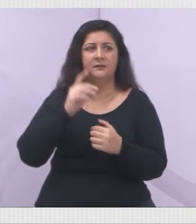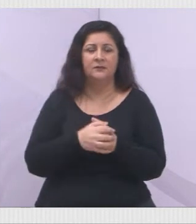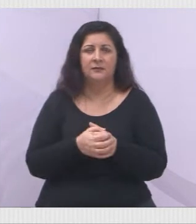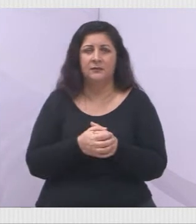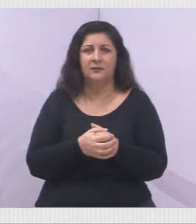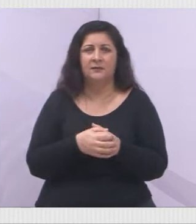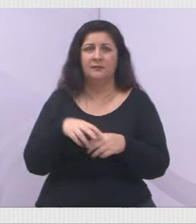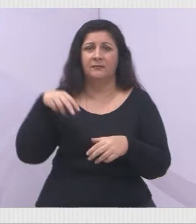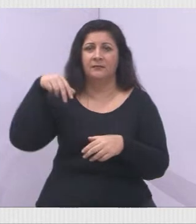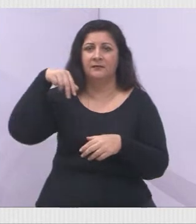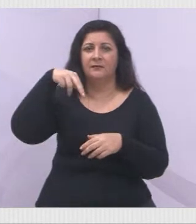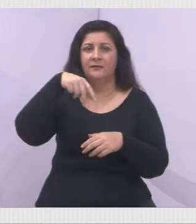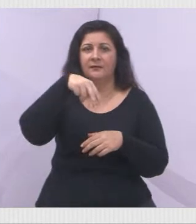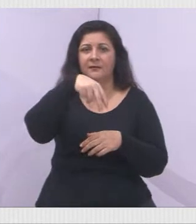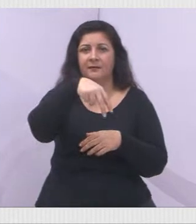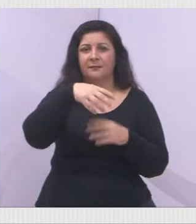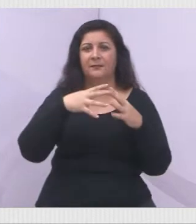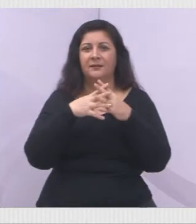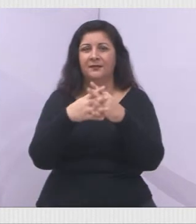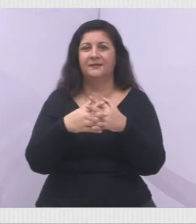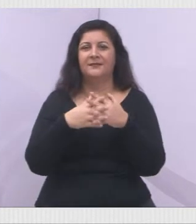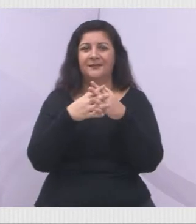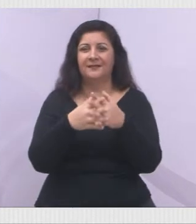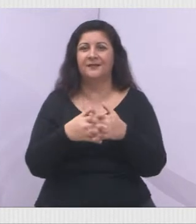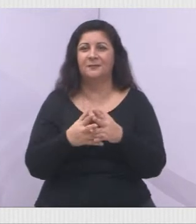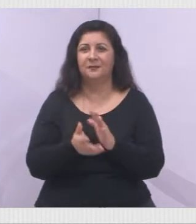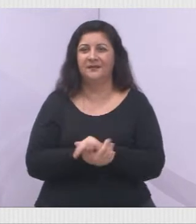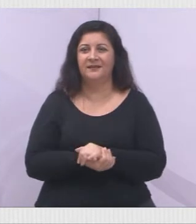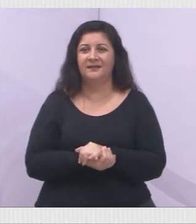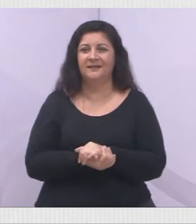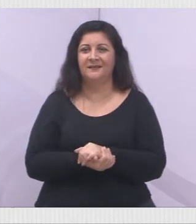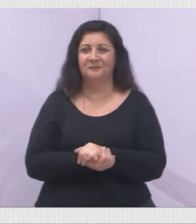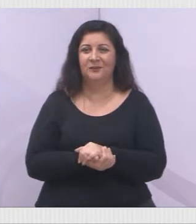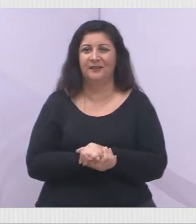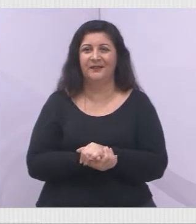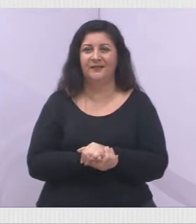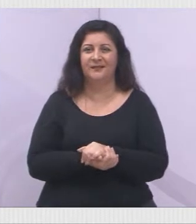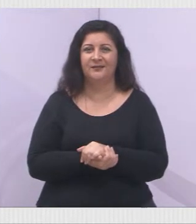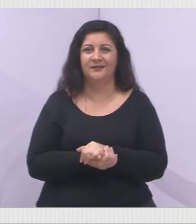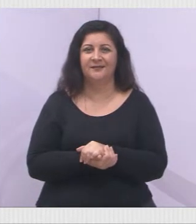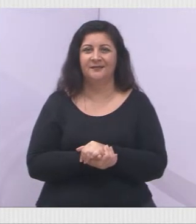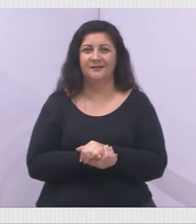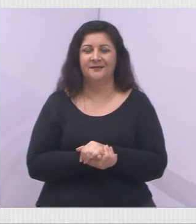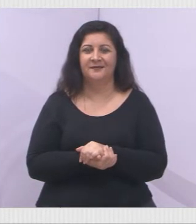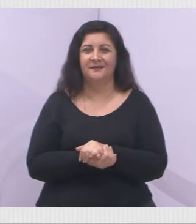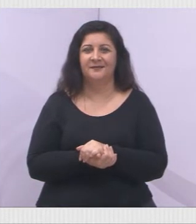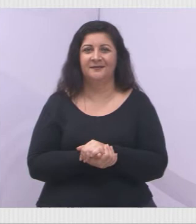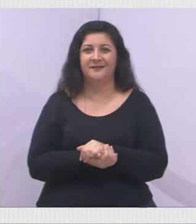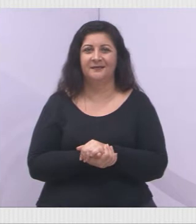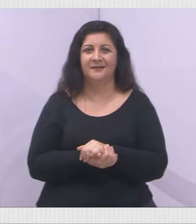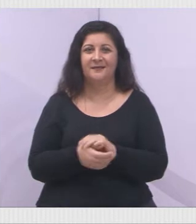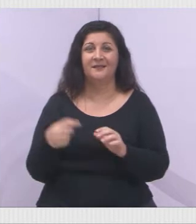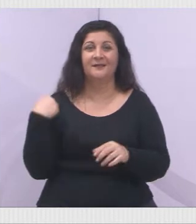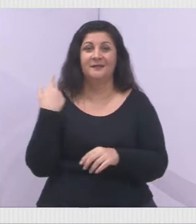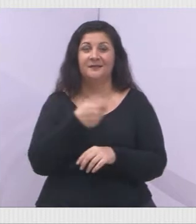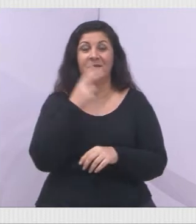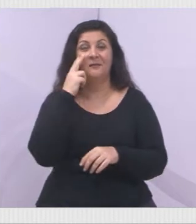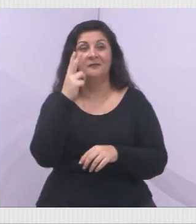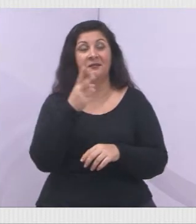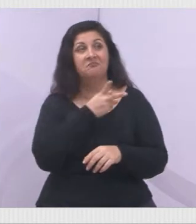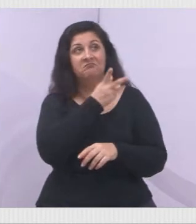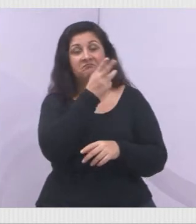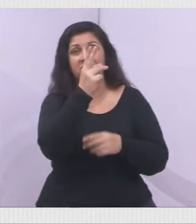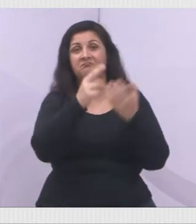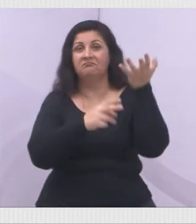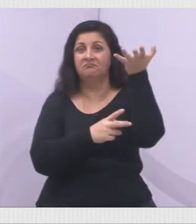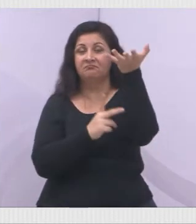para fazer as suas caminhadas, tinha dificuldade. Aí o pessoal foram lá, deram uma ajeitada lá, eu também estive acompanhando essa poda lá, ficou bem bacana